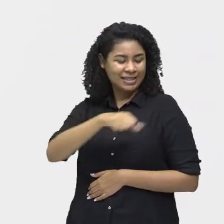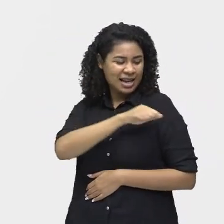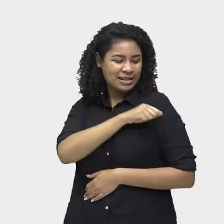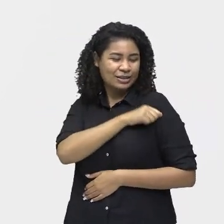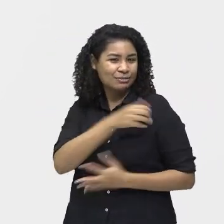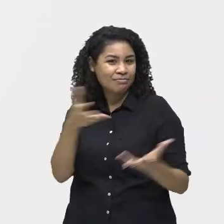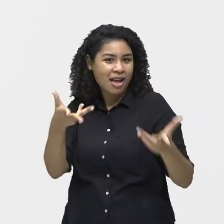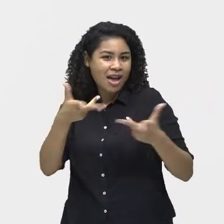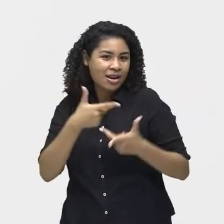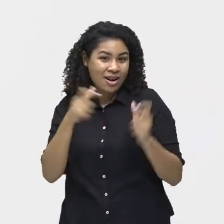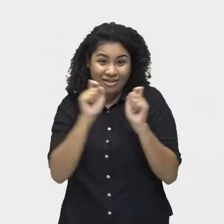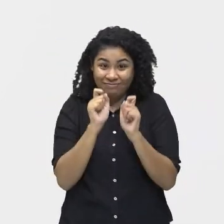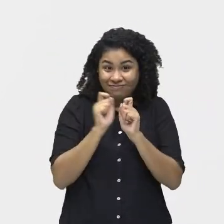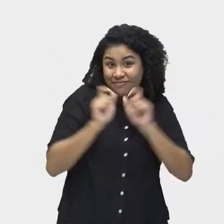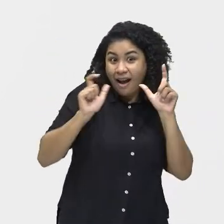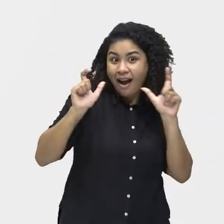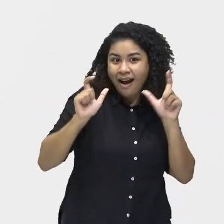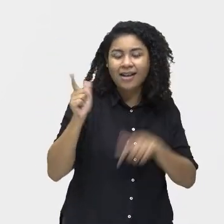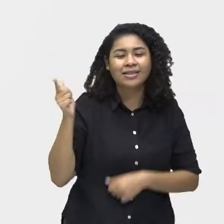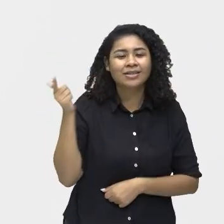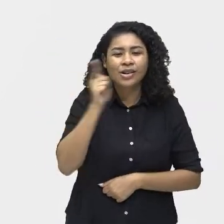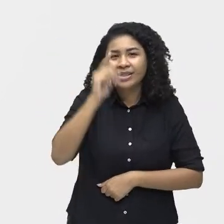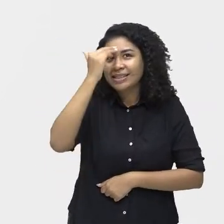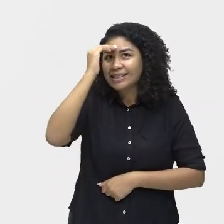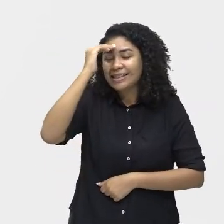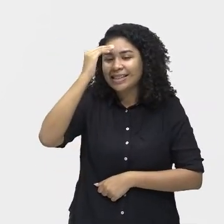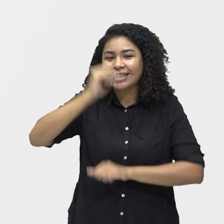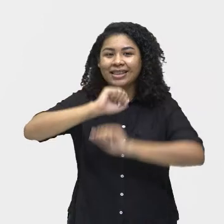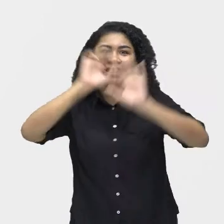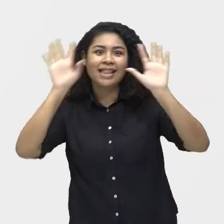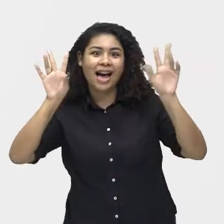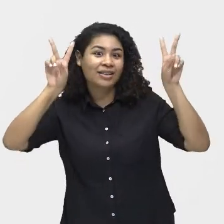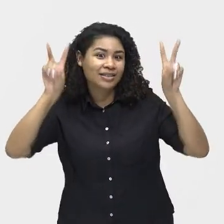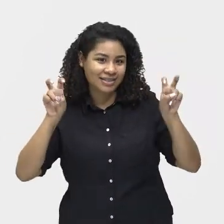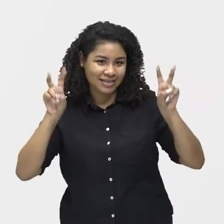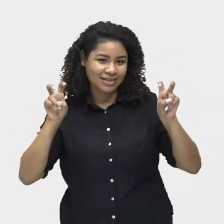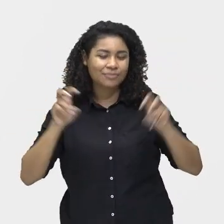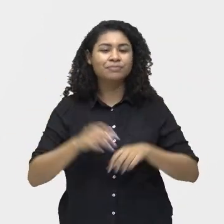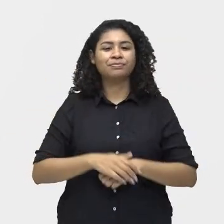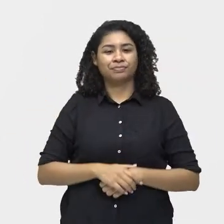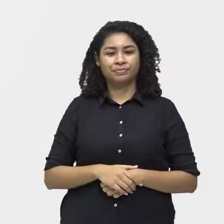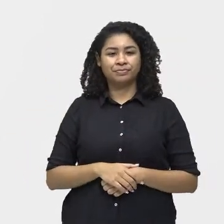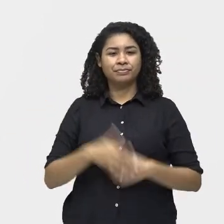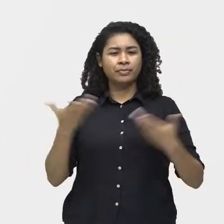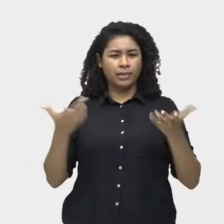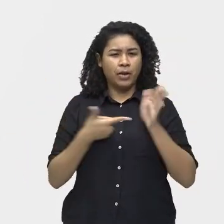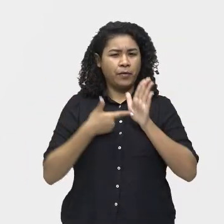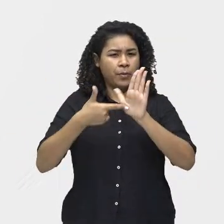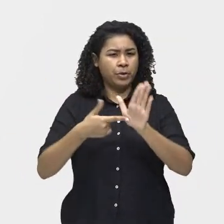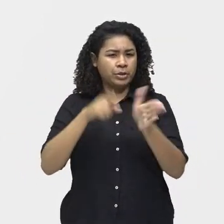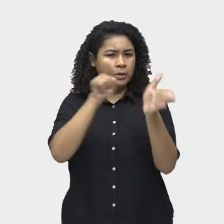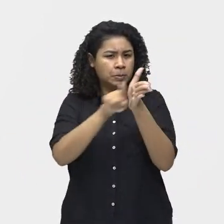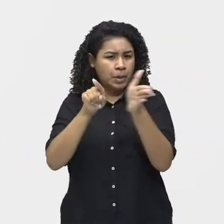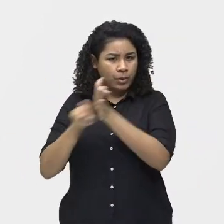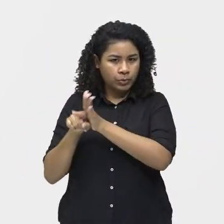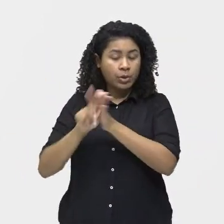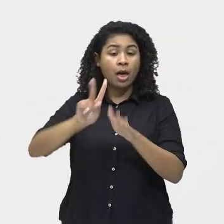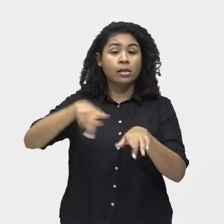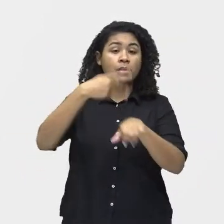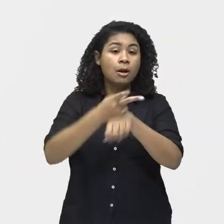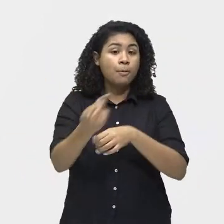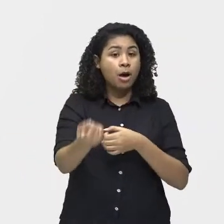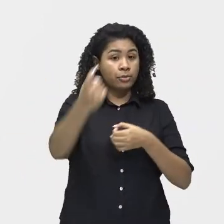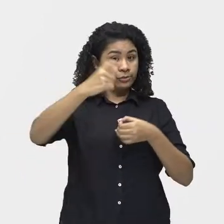estão ligados, estão conseguindo compreender o que a gente quer falar para vocês, eu vou deixar para vocês algumas questões, e daqui a pouco a gente